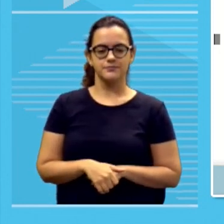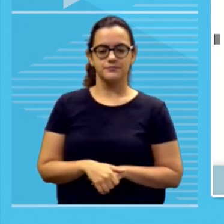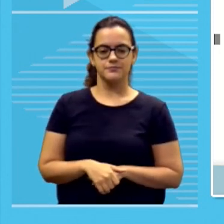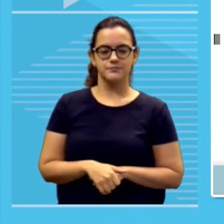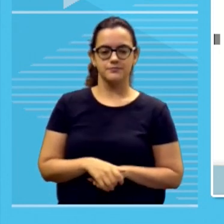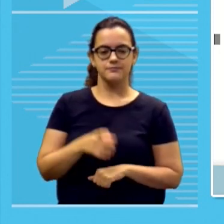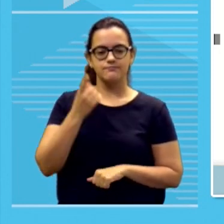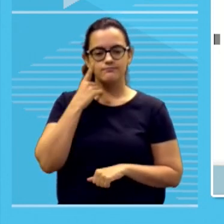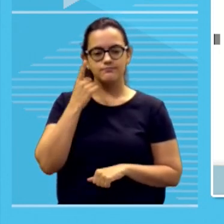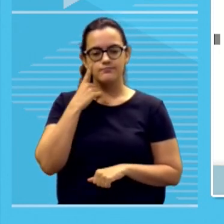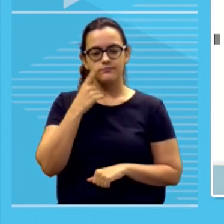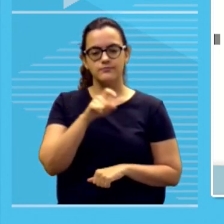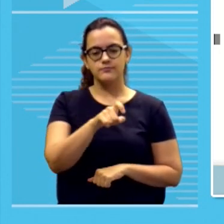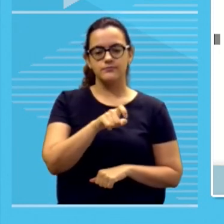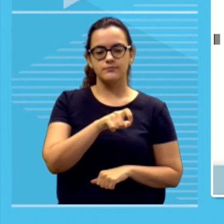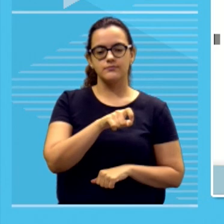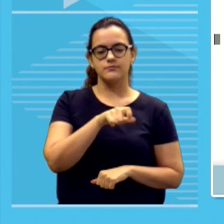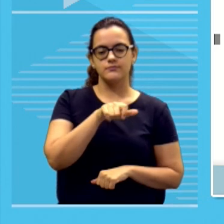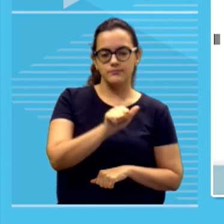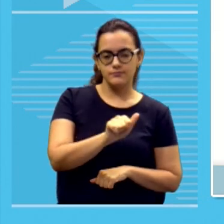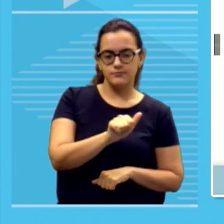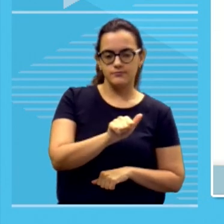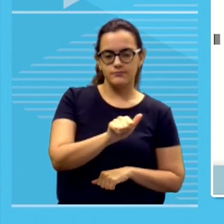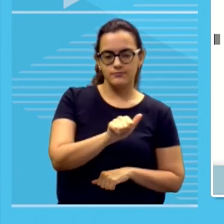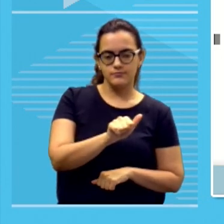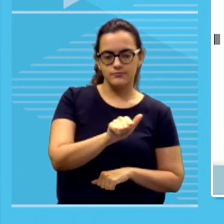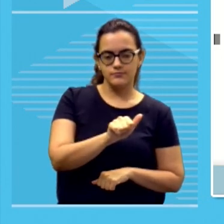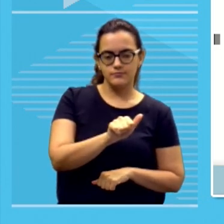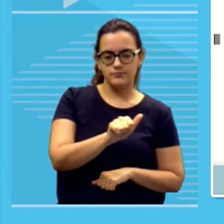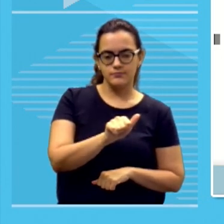é -2 professor